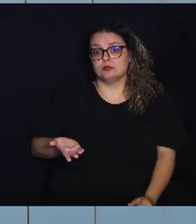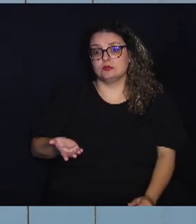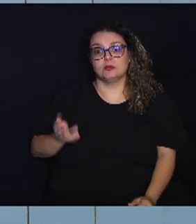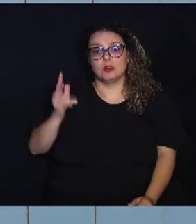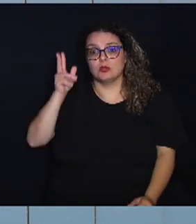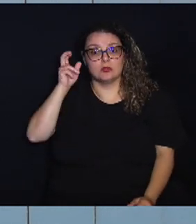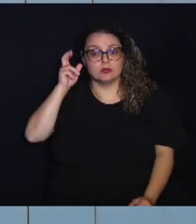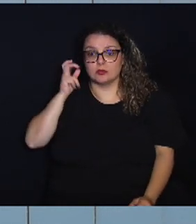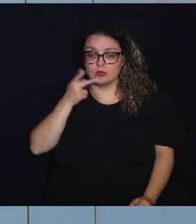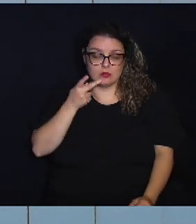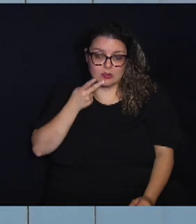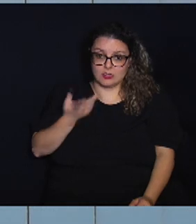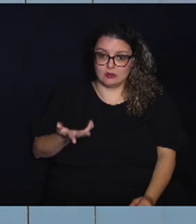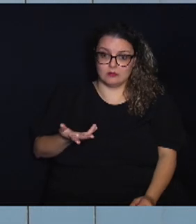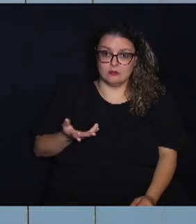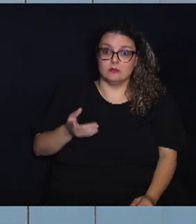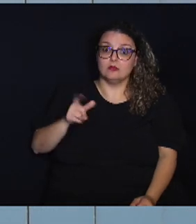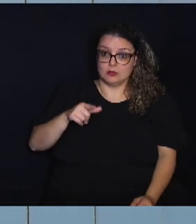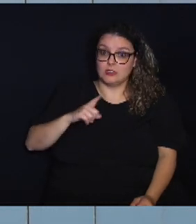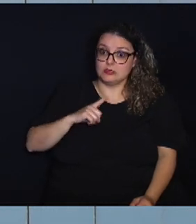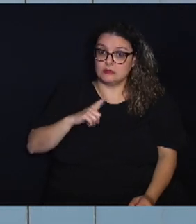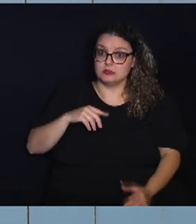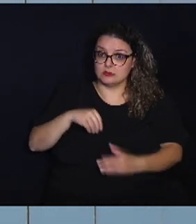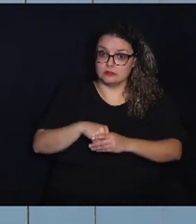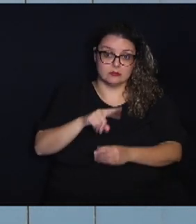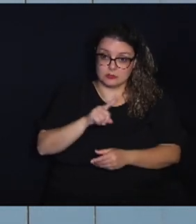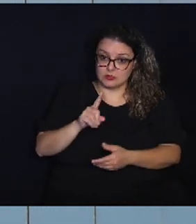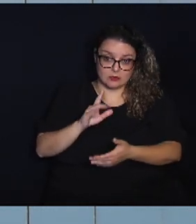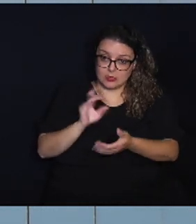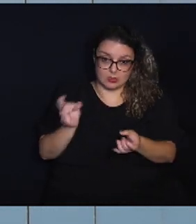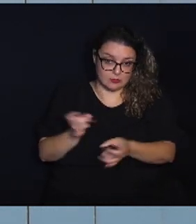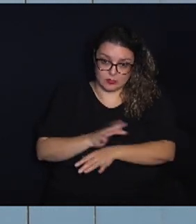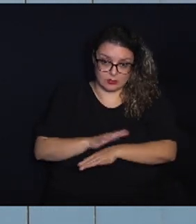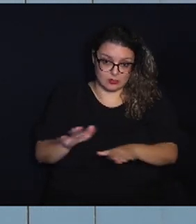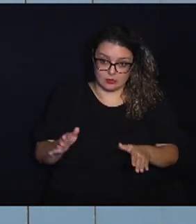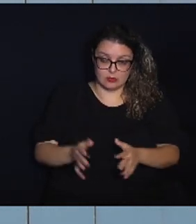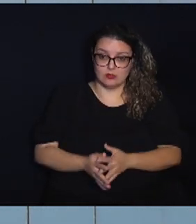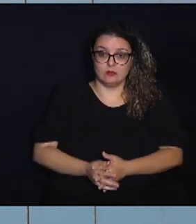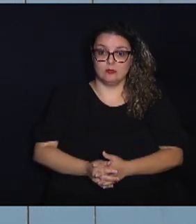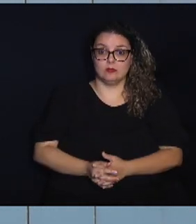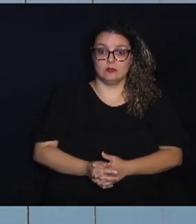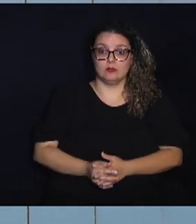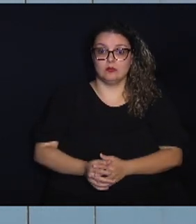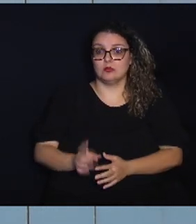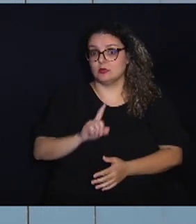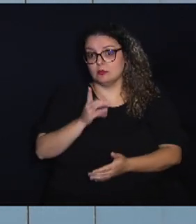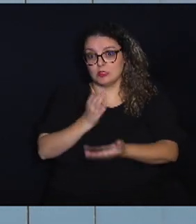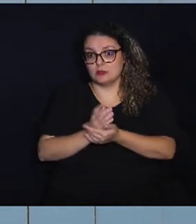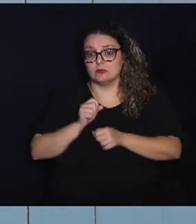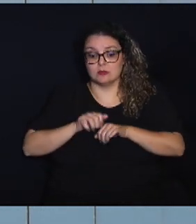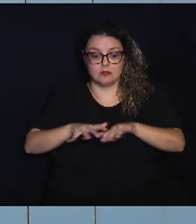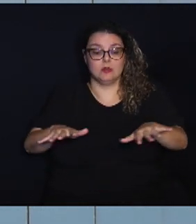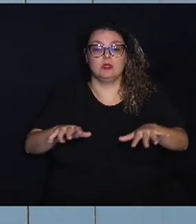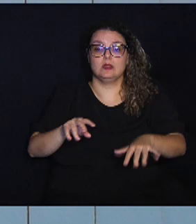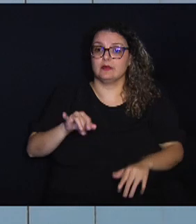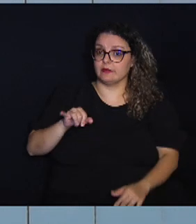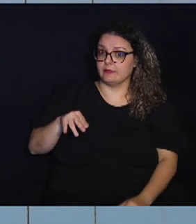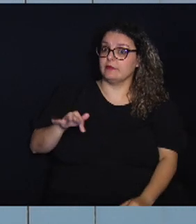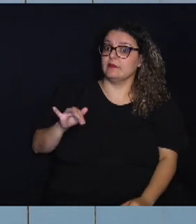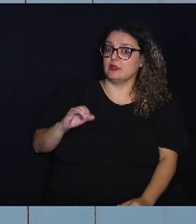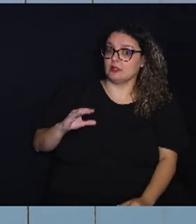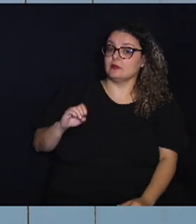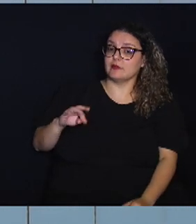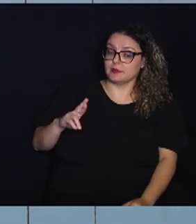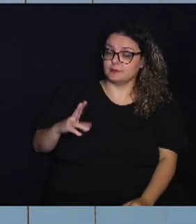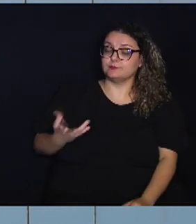falar muito, mas ela ainda existe, ela não deixou de infectar as pessoas, né? E às vezes a gente conversa com muita